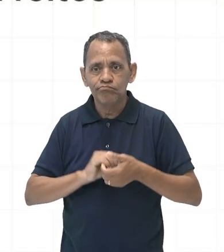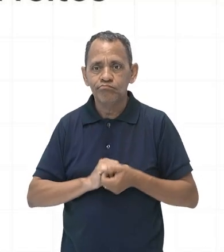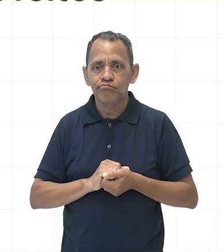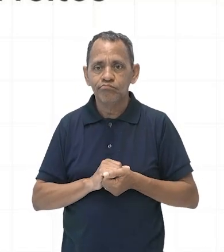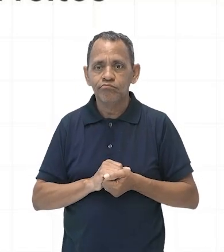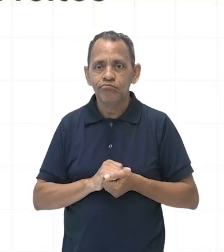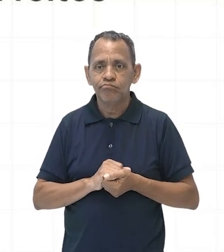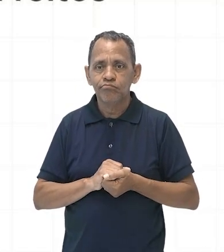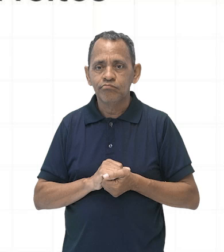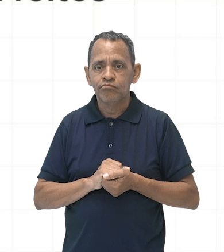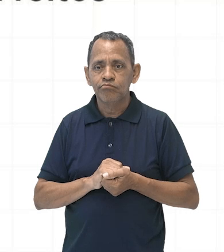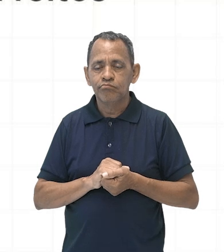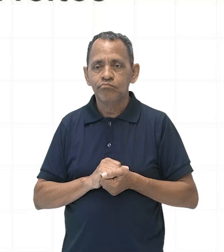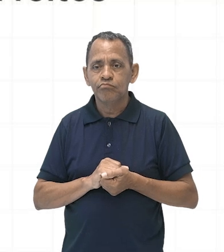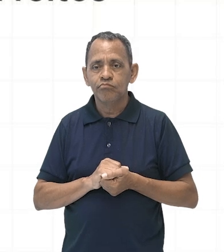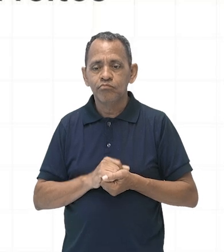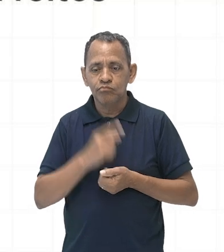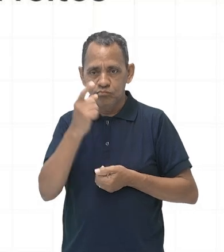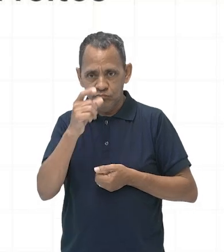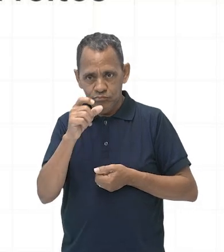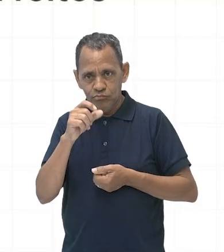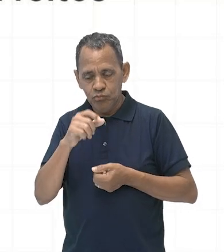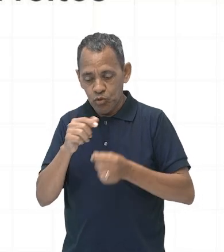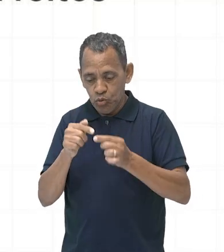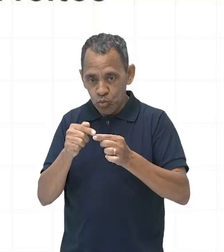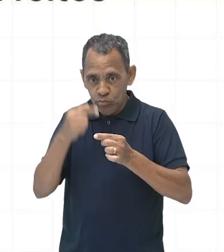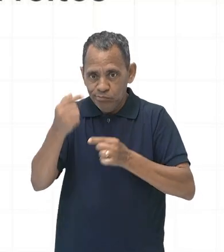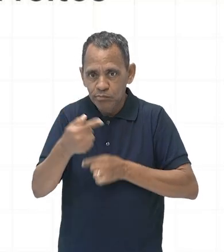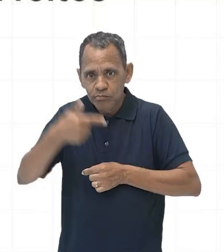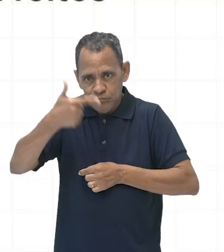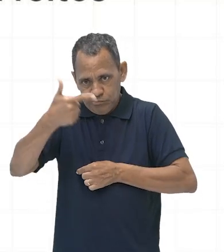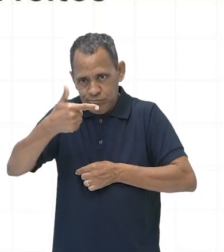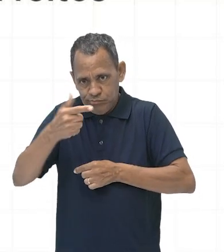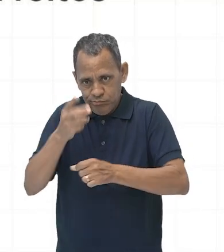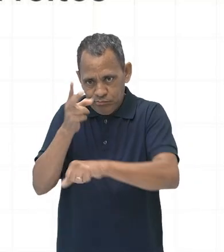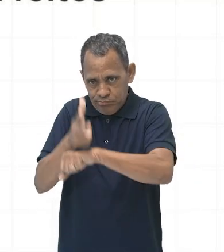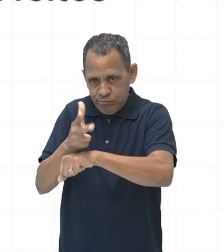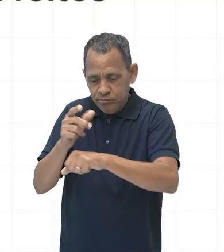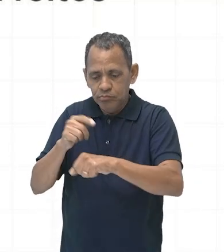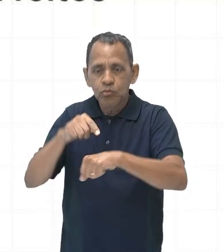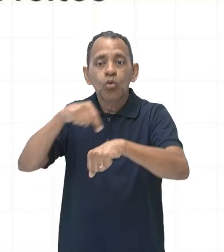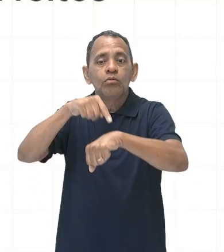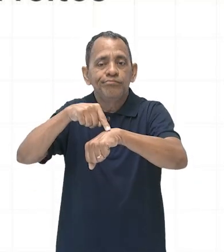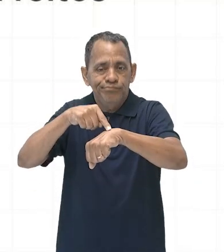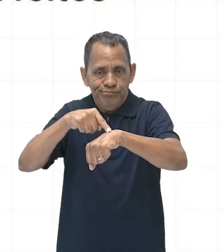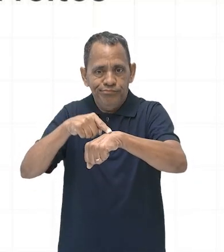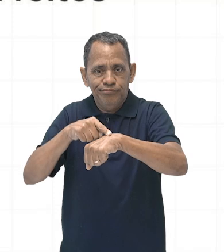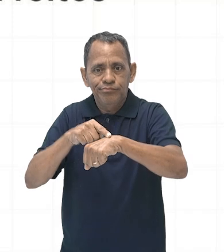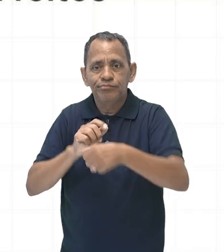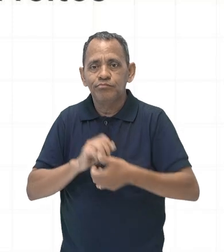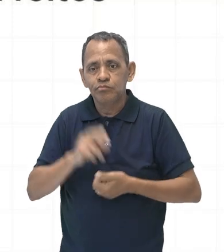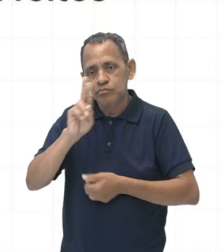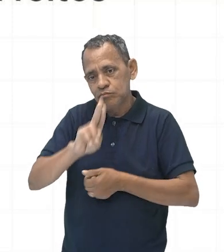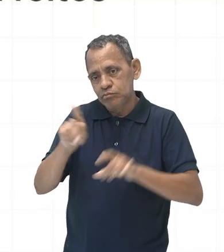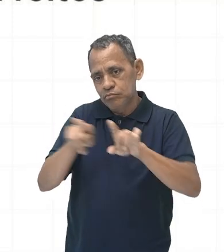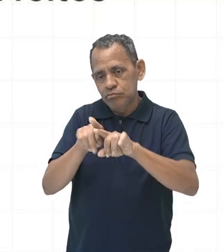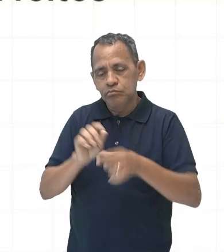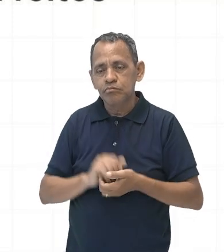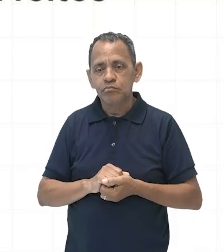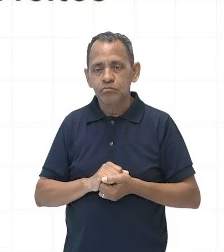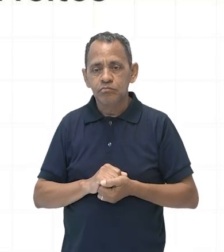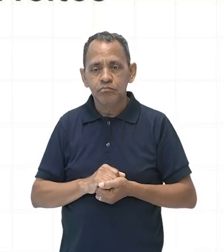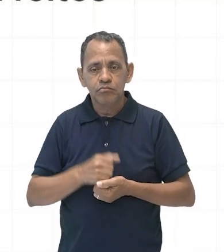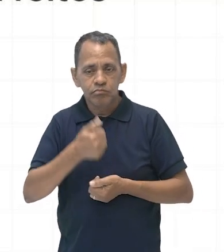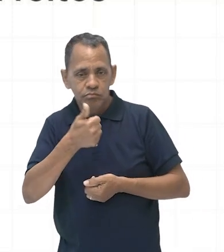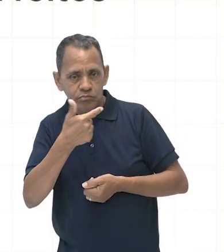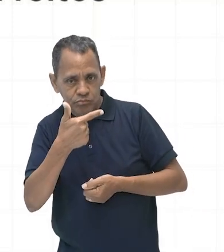em um segundo vídeo, assim, o tempo gasto nesse segundo vídeo, que ficou com 12 minutos